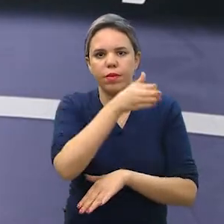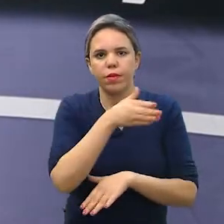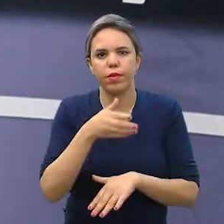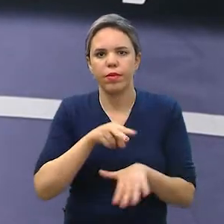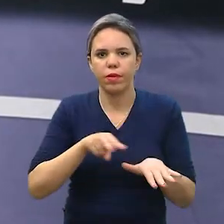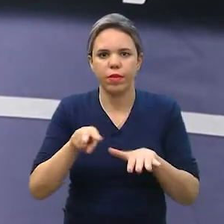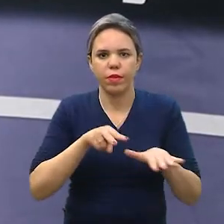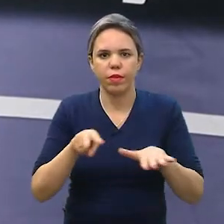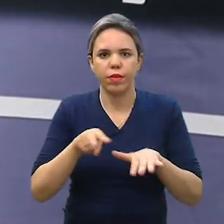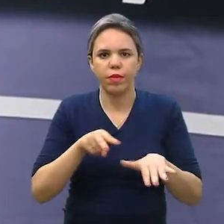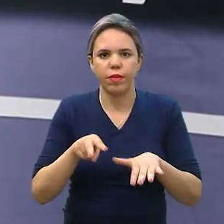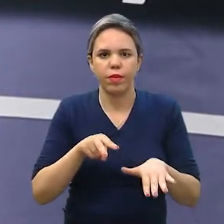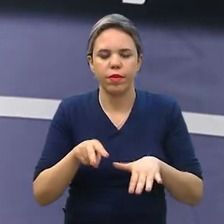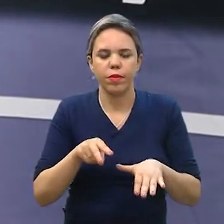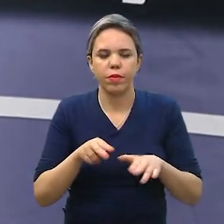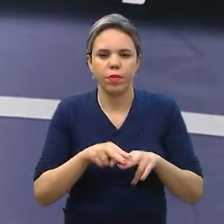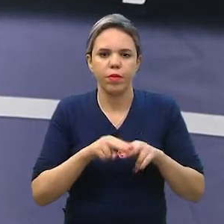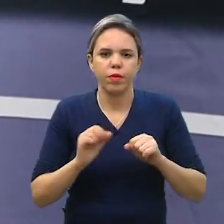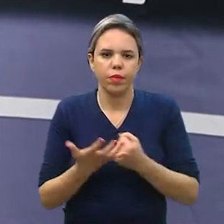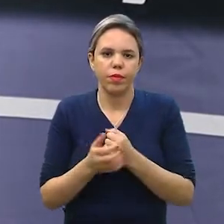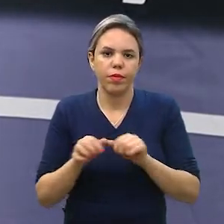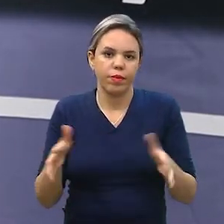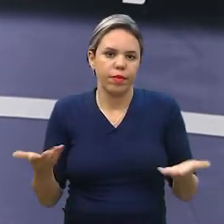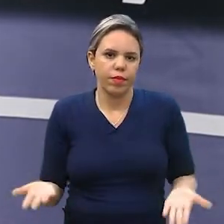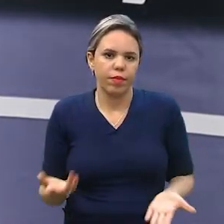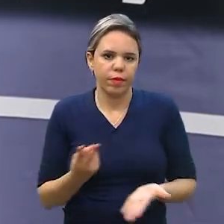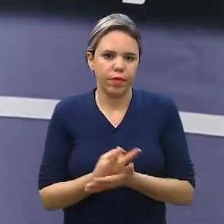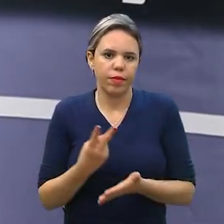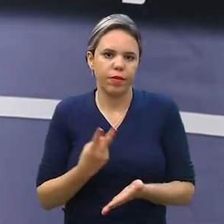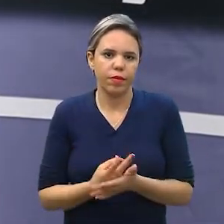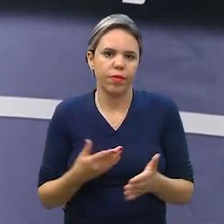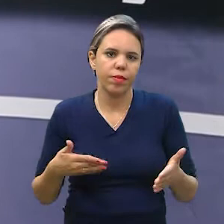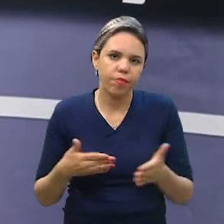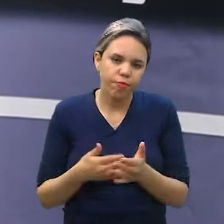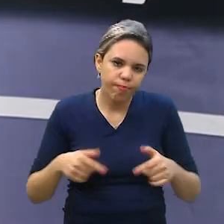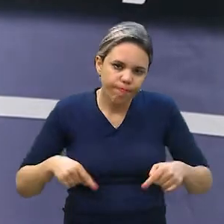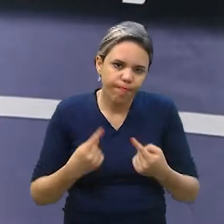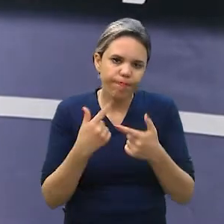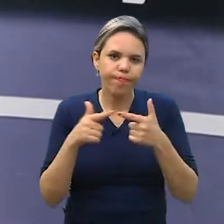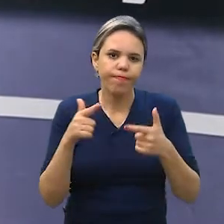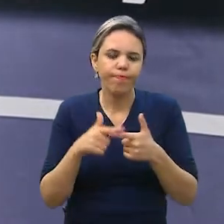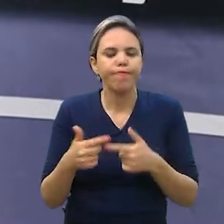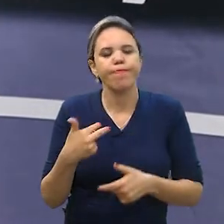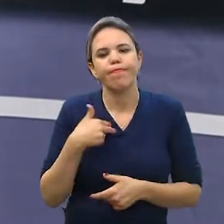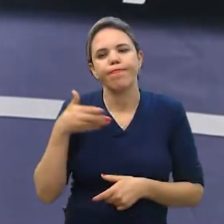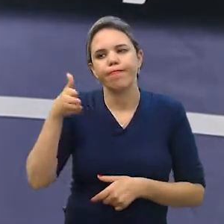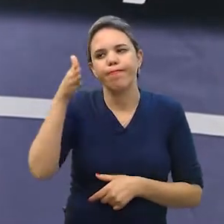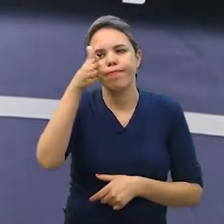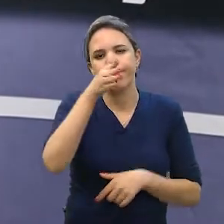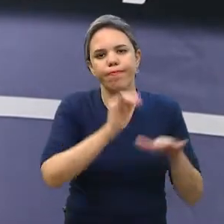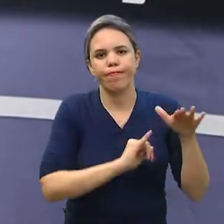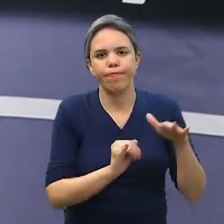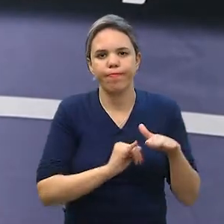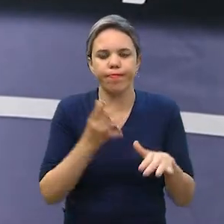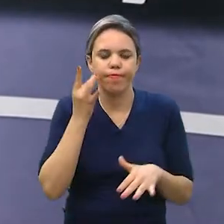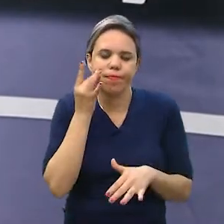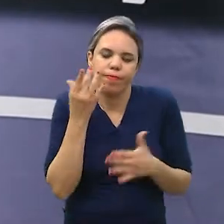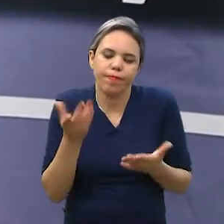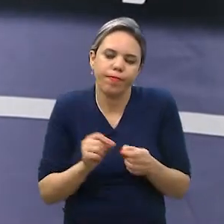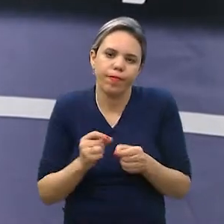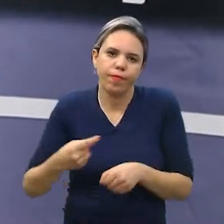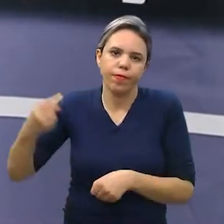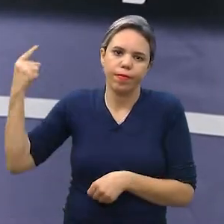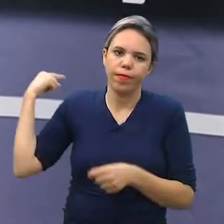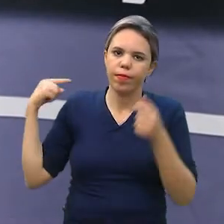últimas semanas, mesmo em meio à pandemia, né? Mesmo com esses desafios da gente não poder ir até as instituições como nós